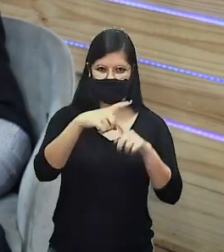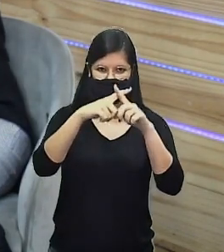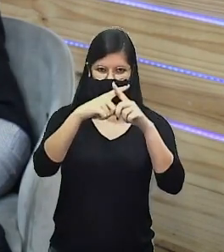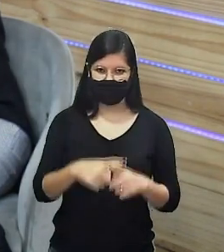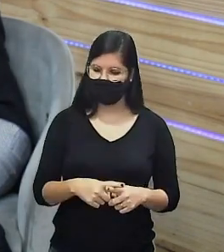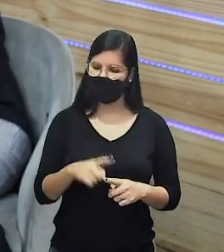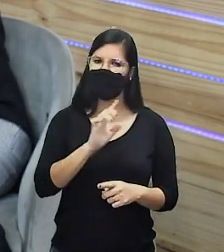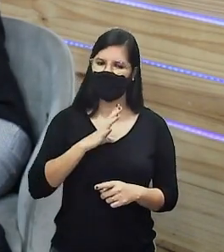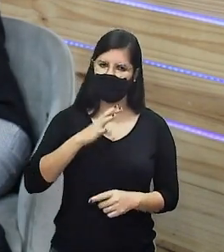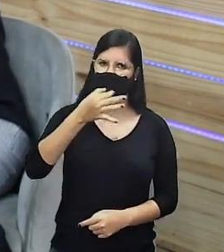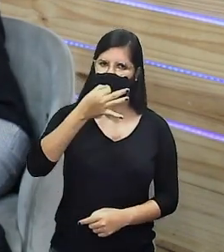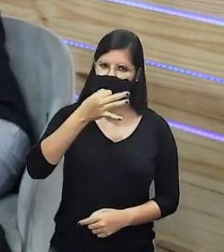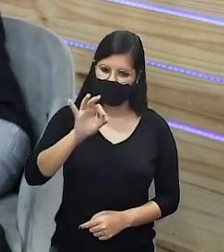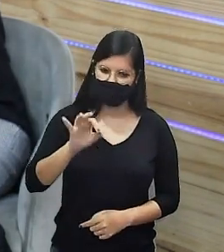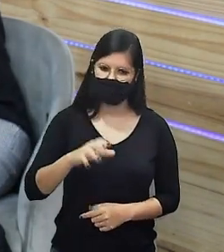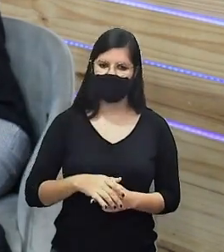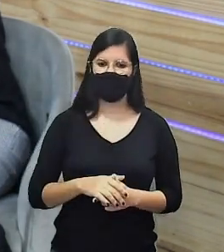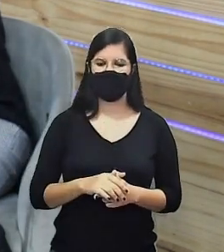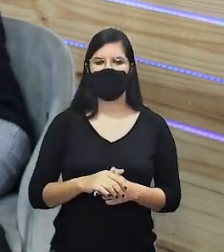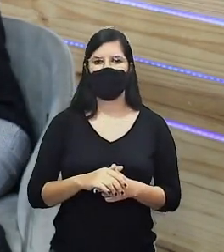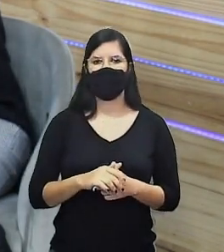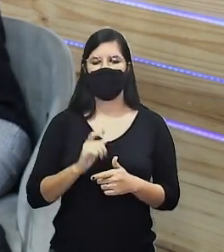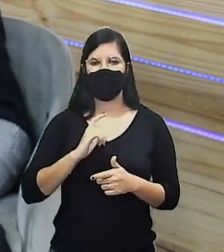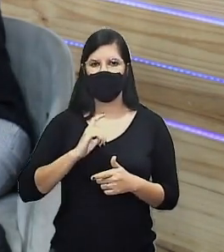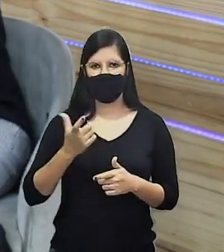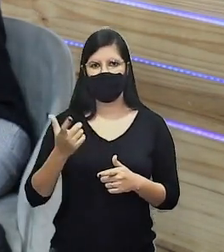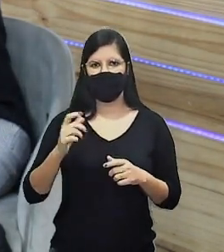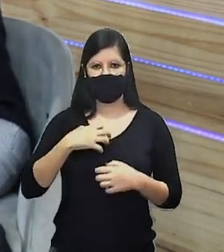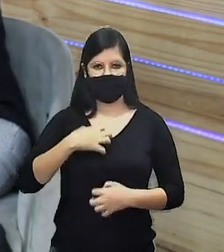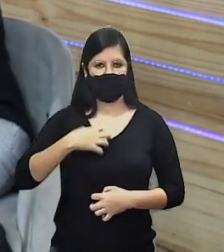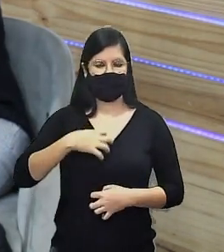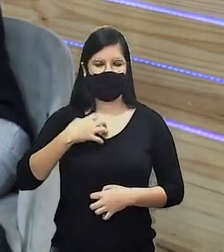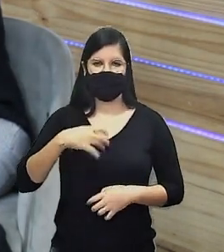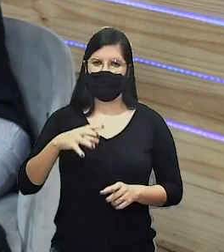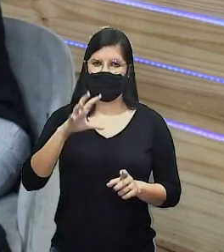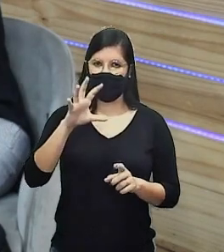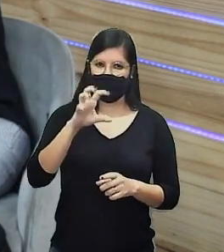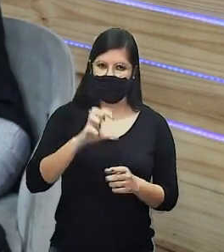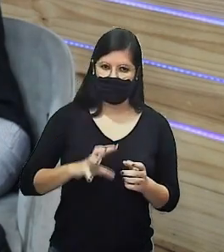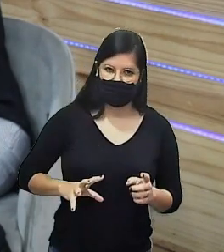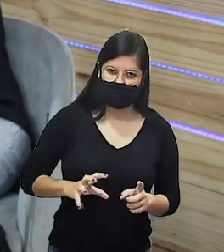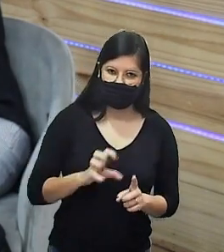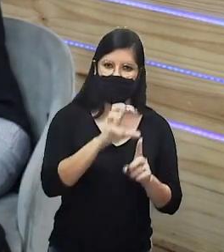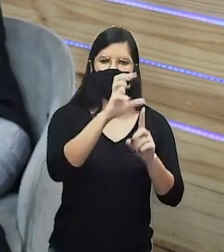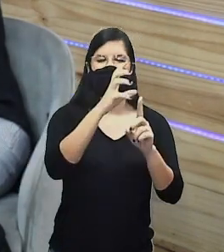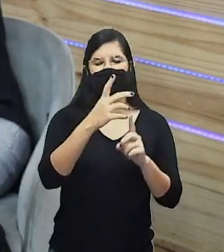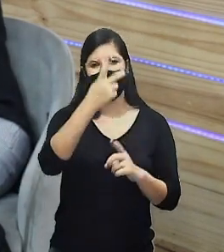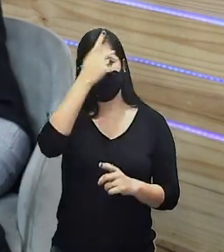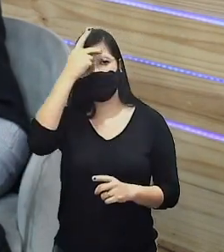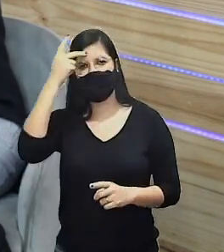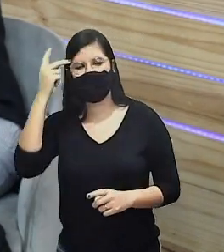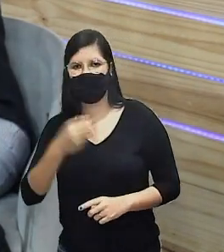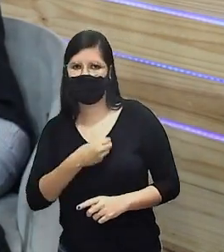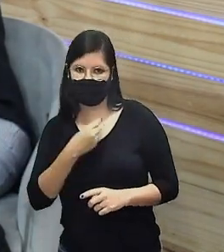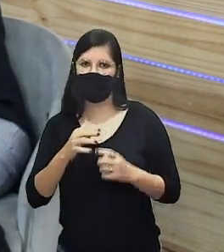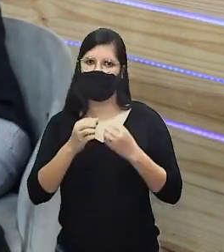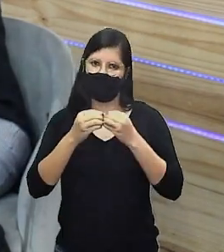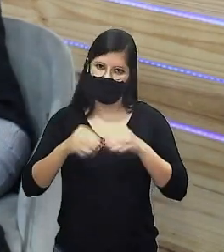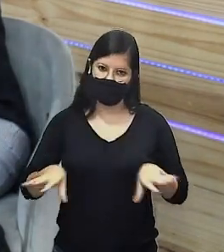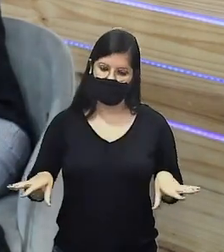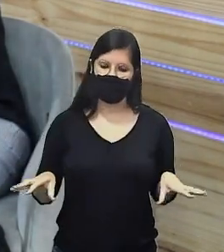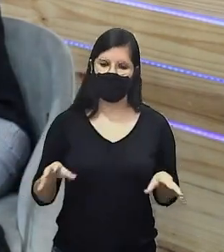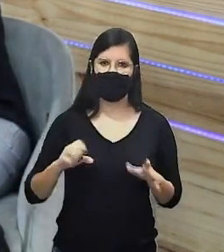vai envolver uma crítica, às vezes até excessiva, voraz. Prejudicar, né, a vida da pessoa, né? Exato.